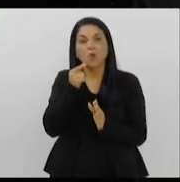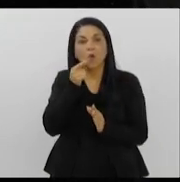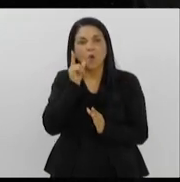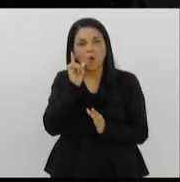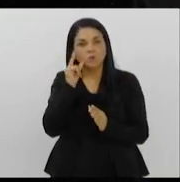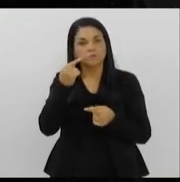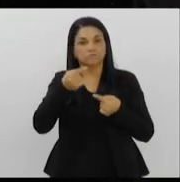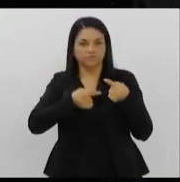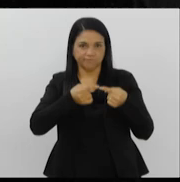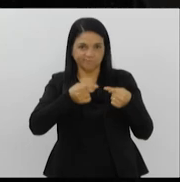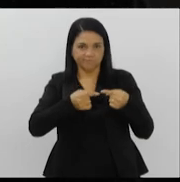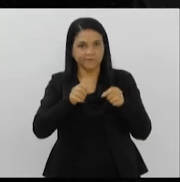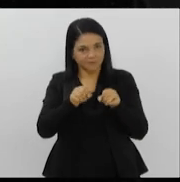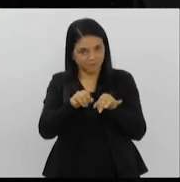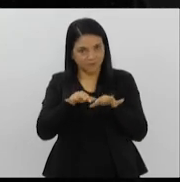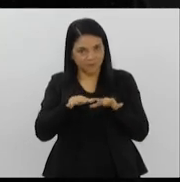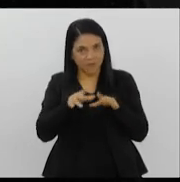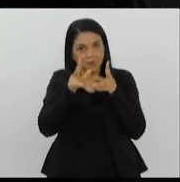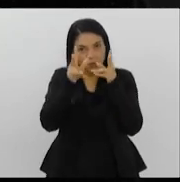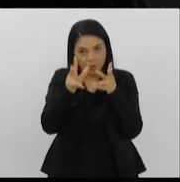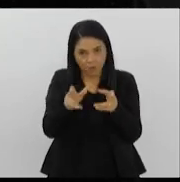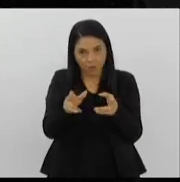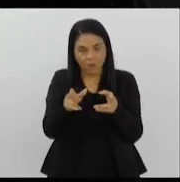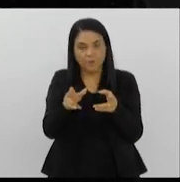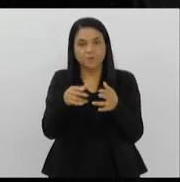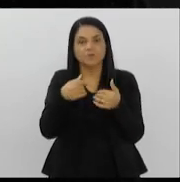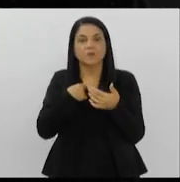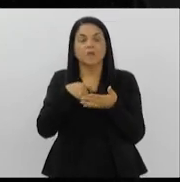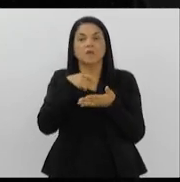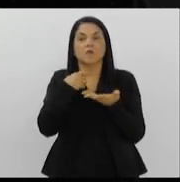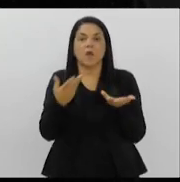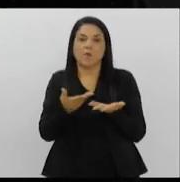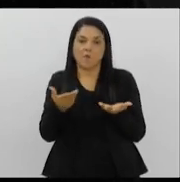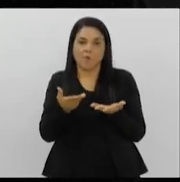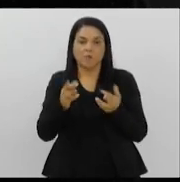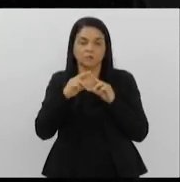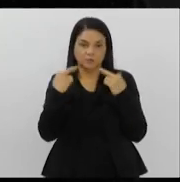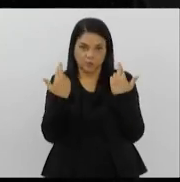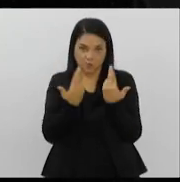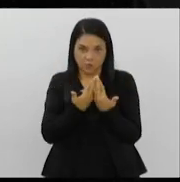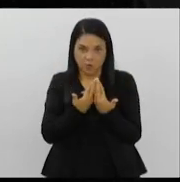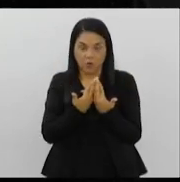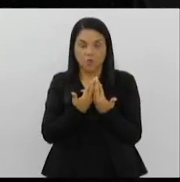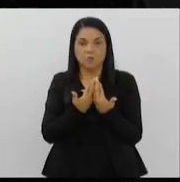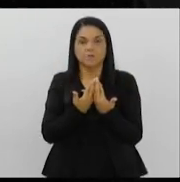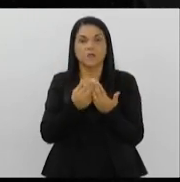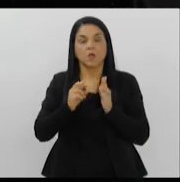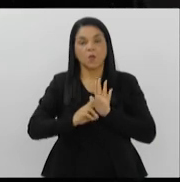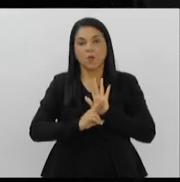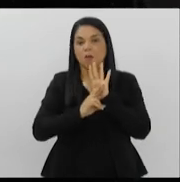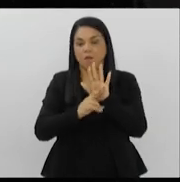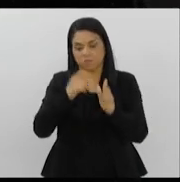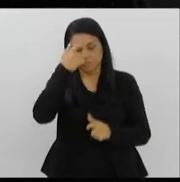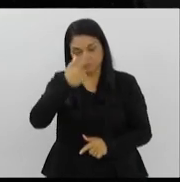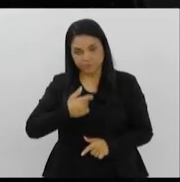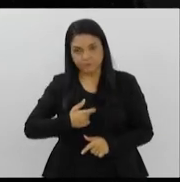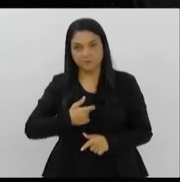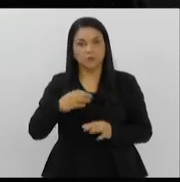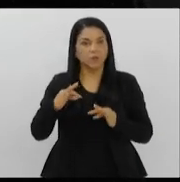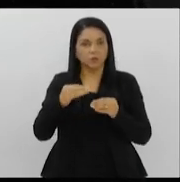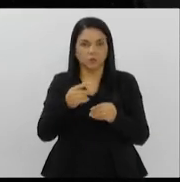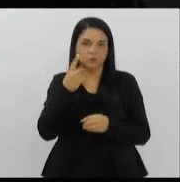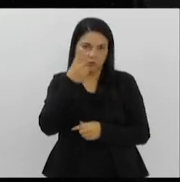em plenário. Então, estou trazendo, já que eu fui o primeiro inscrito, em nome dos parlamentares que estiveram lá presentes, já citei